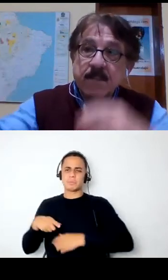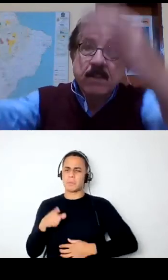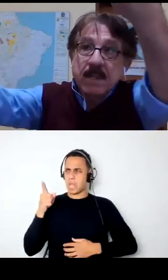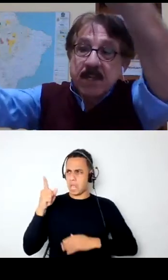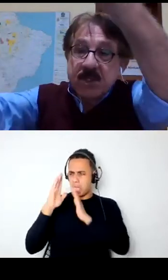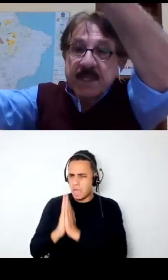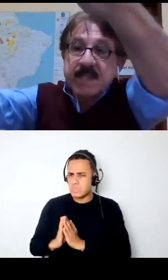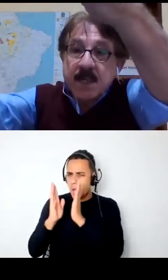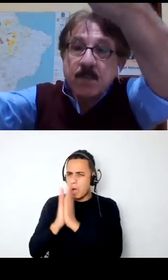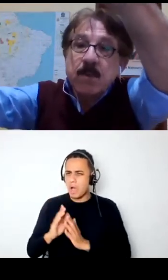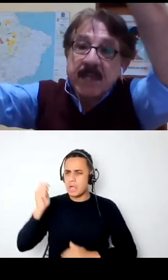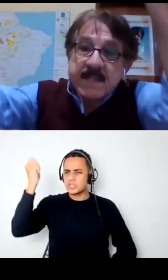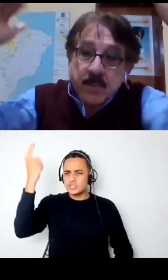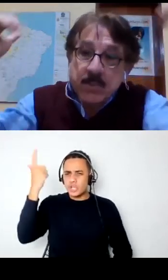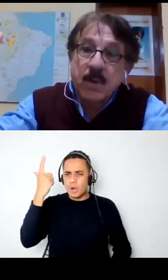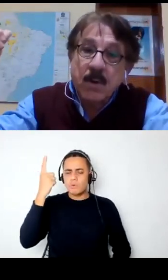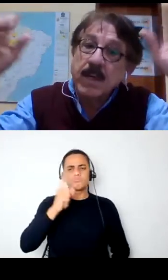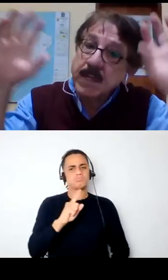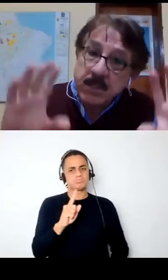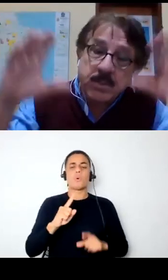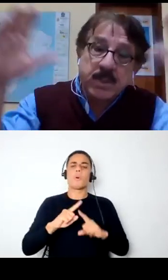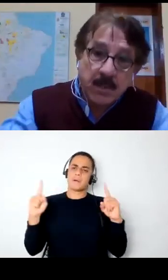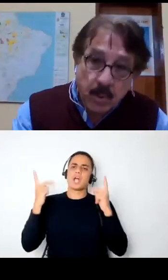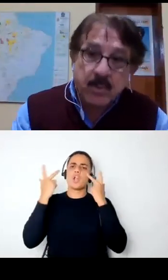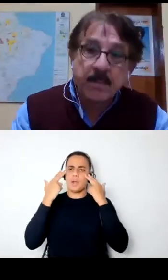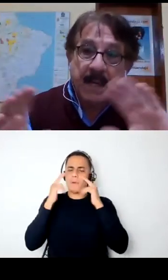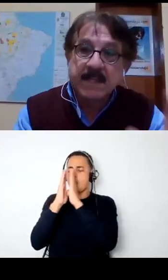Eu dei alguns exemplos meio ao acaso, né?